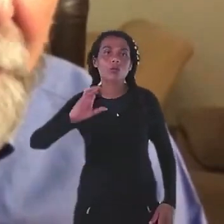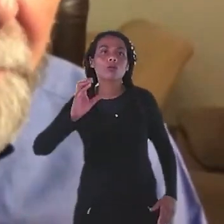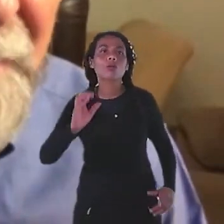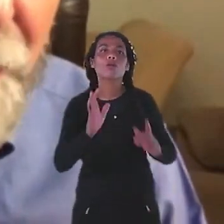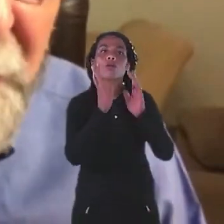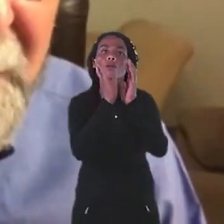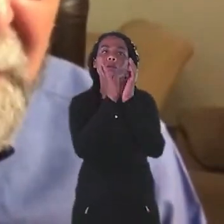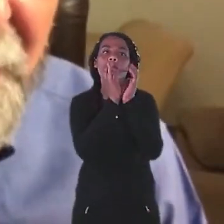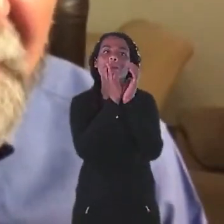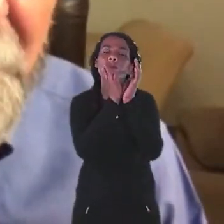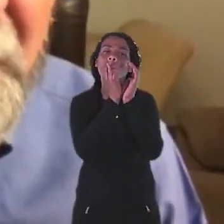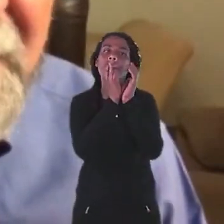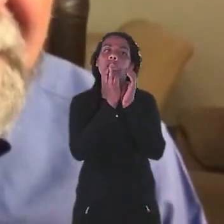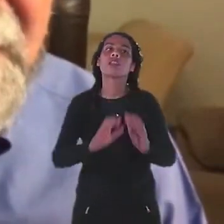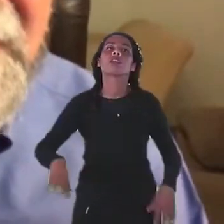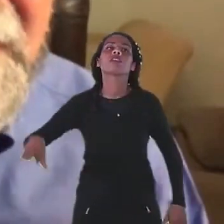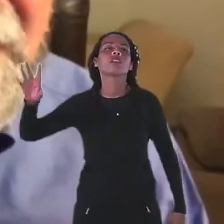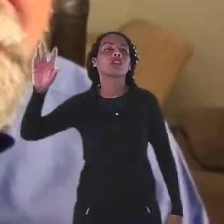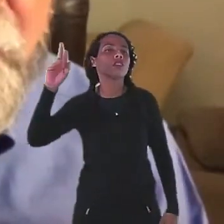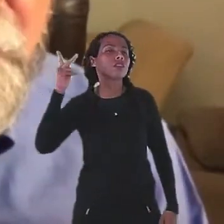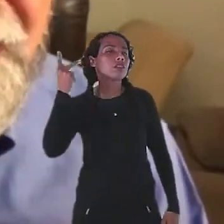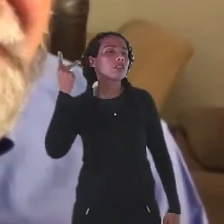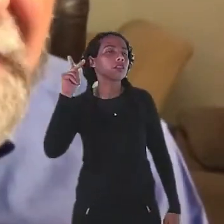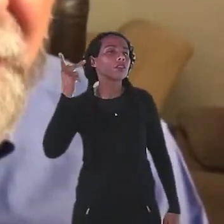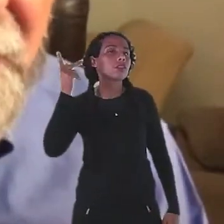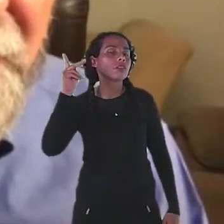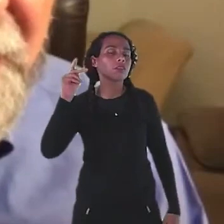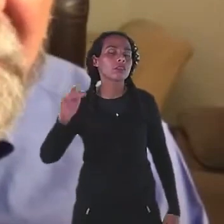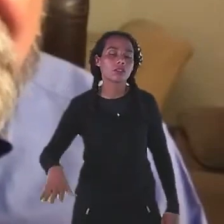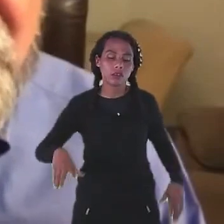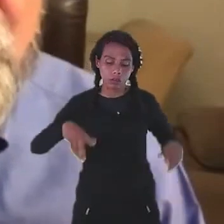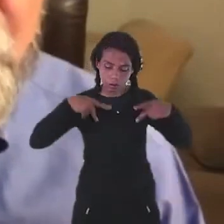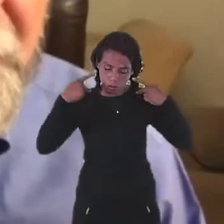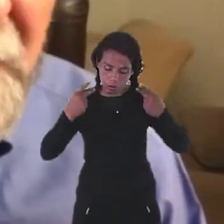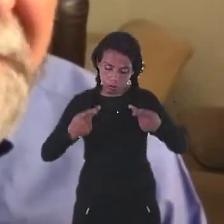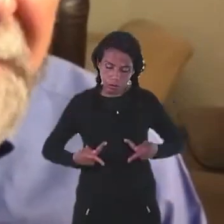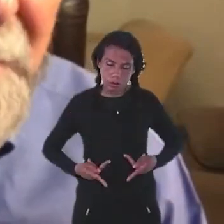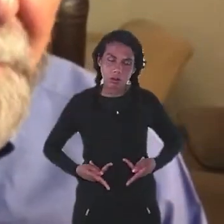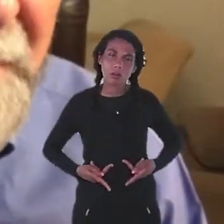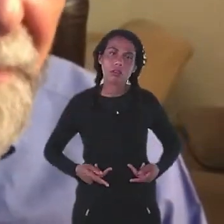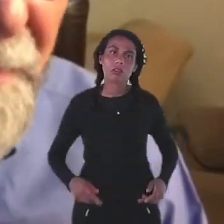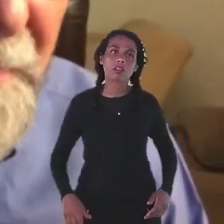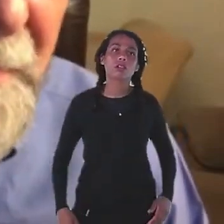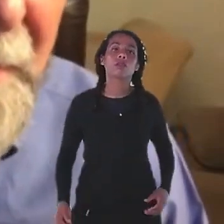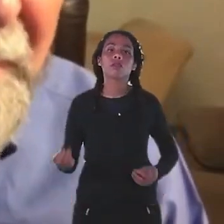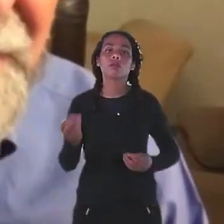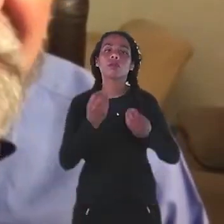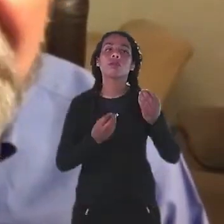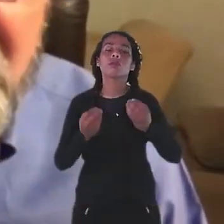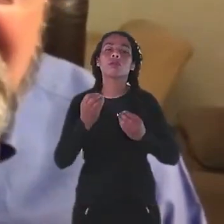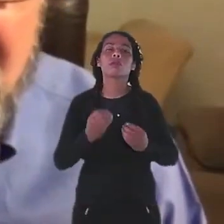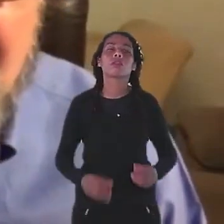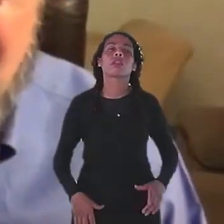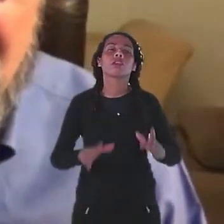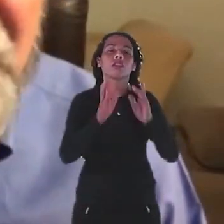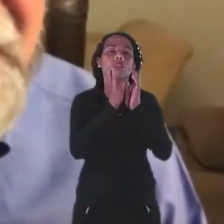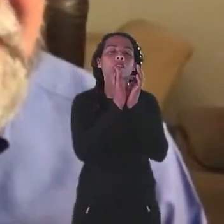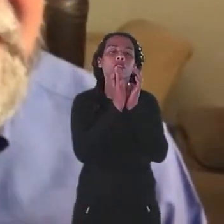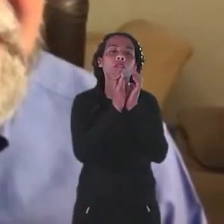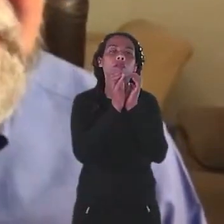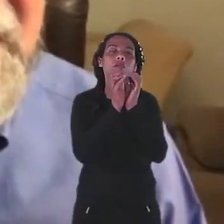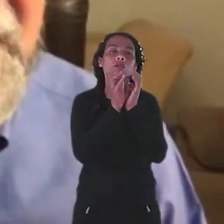trazer para a história da nossa espécie. Como o cérebro que nós temos esculpiu literalmente a dinâmica